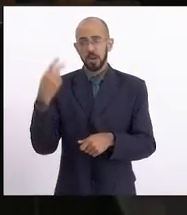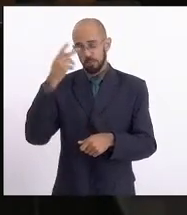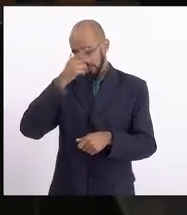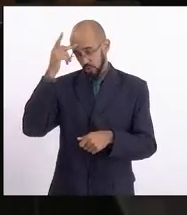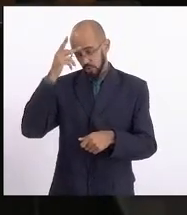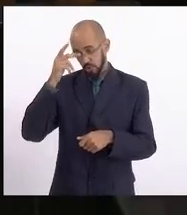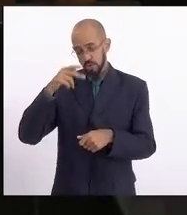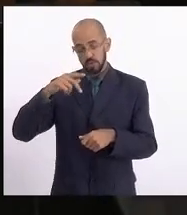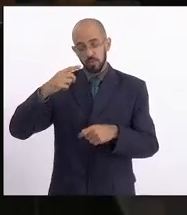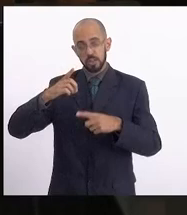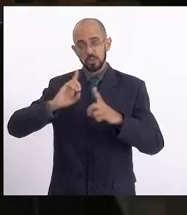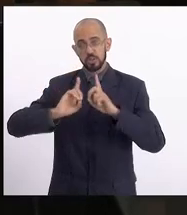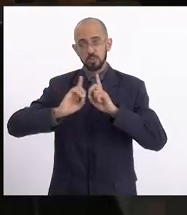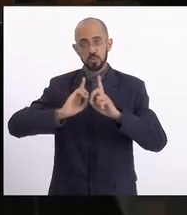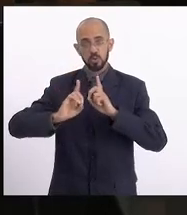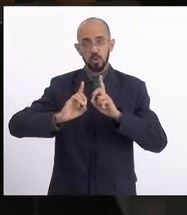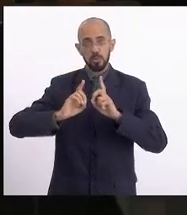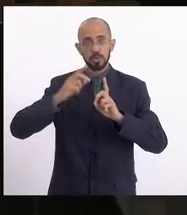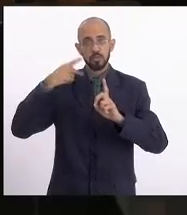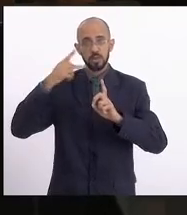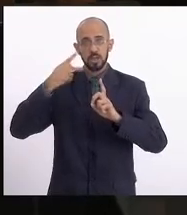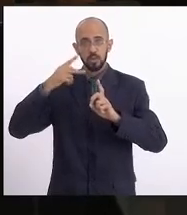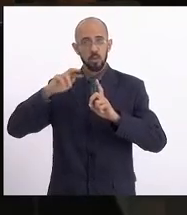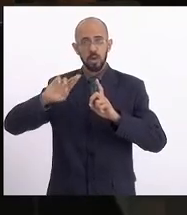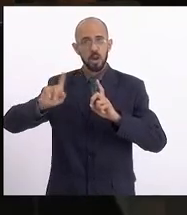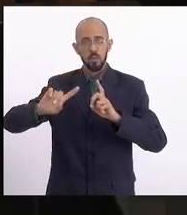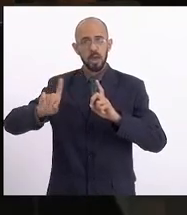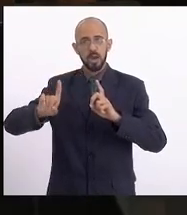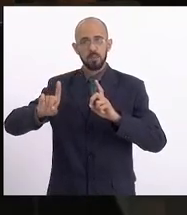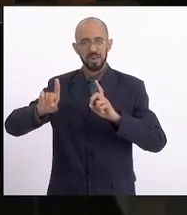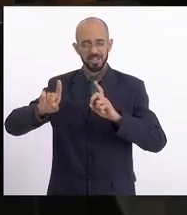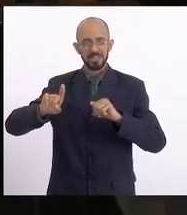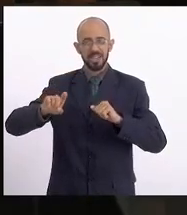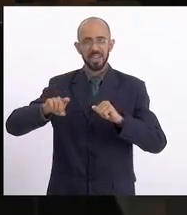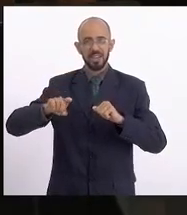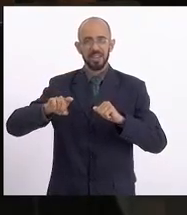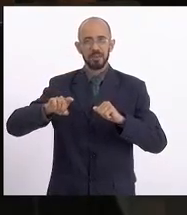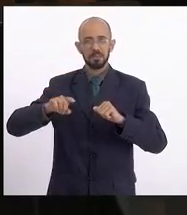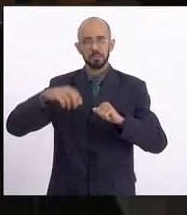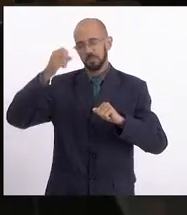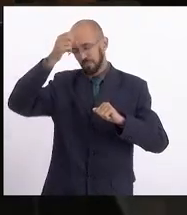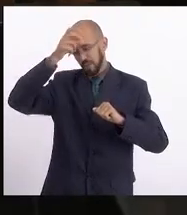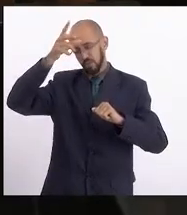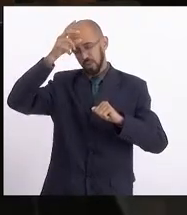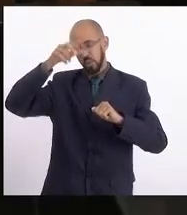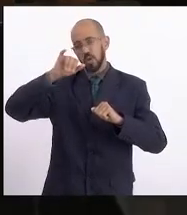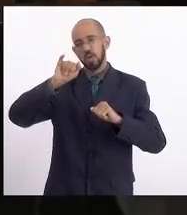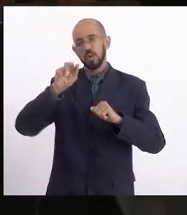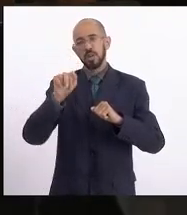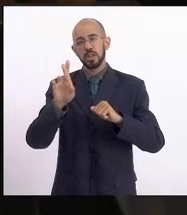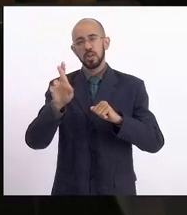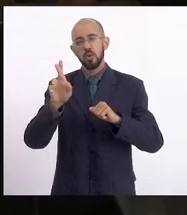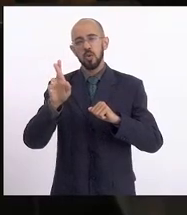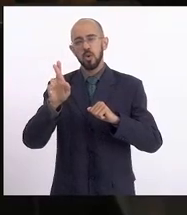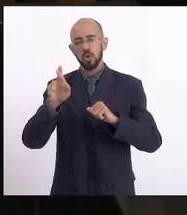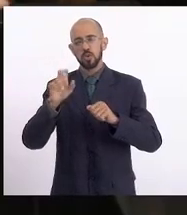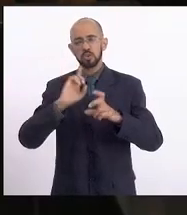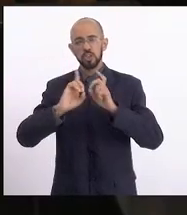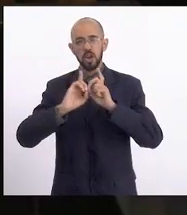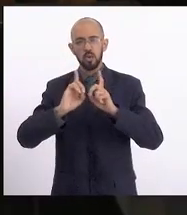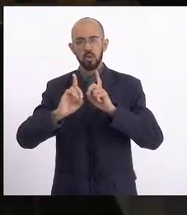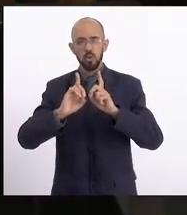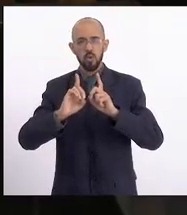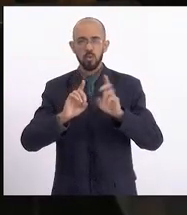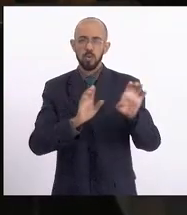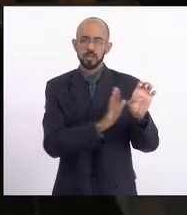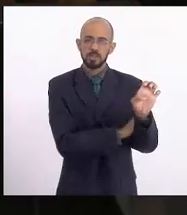e não para ser prefeito. O Ingo dialogou com todos os setores, dialogou com a esquerda,